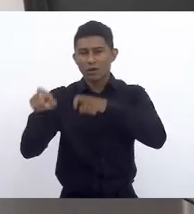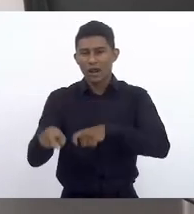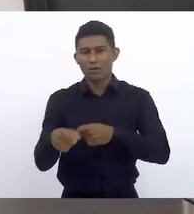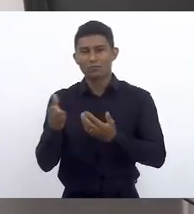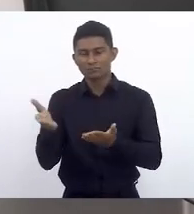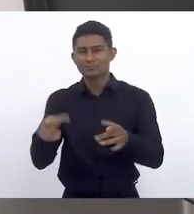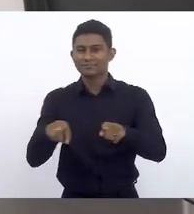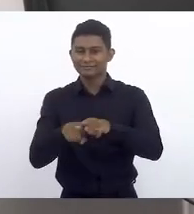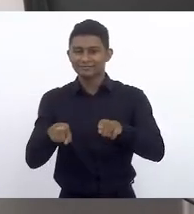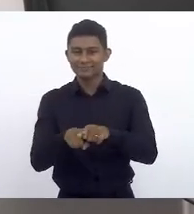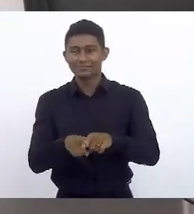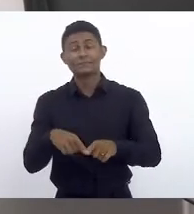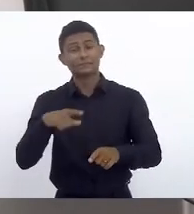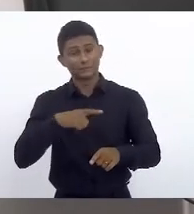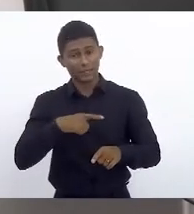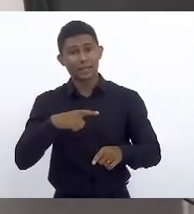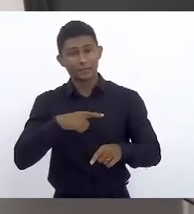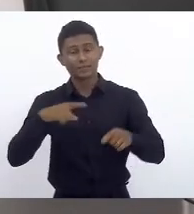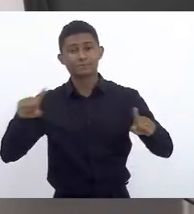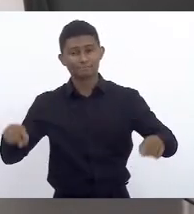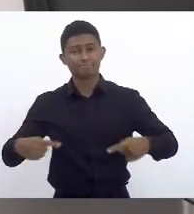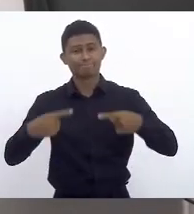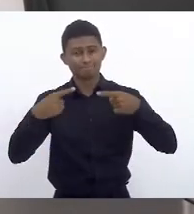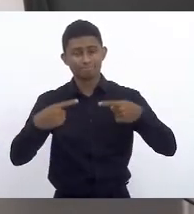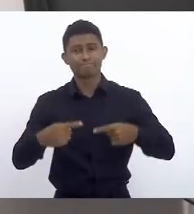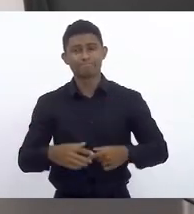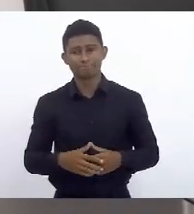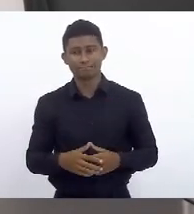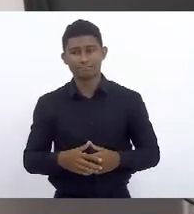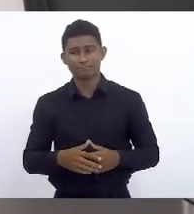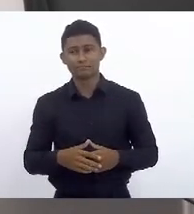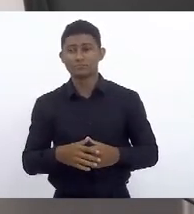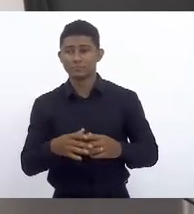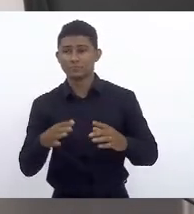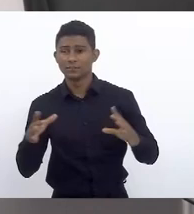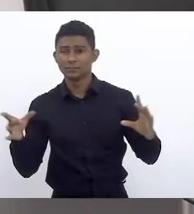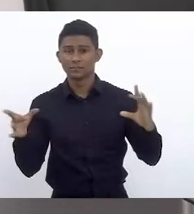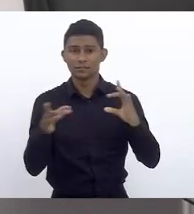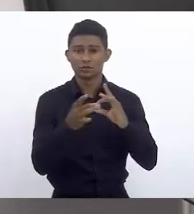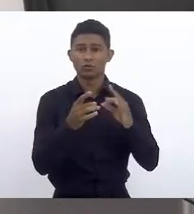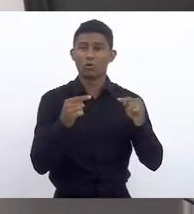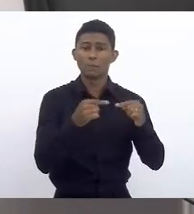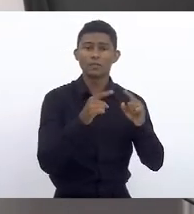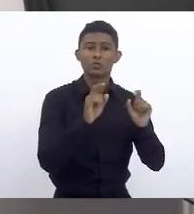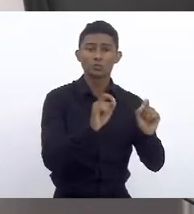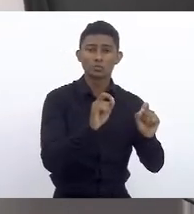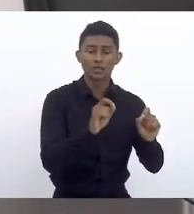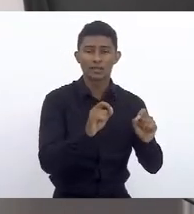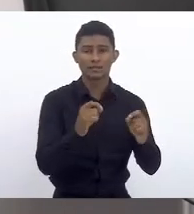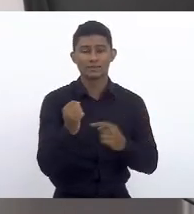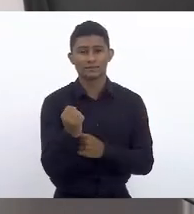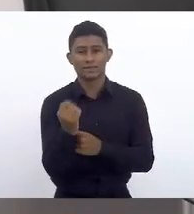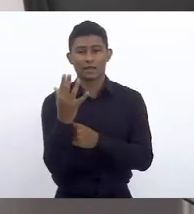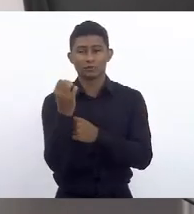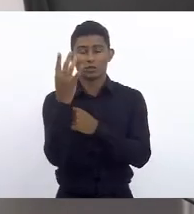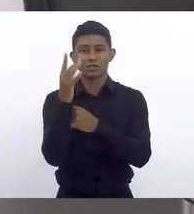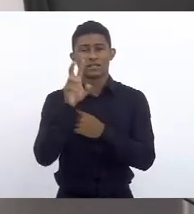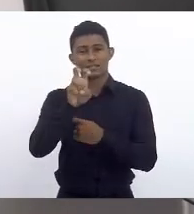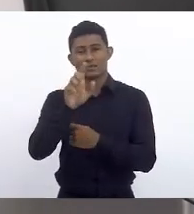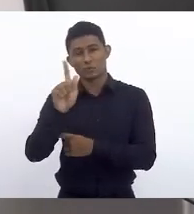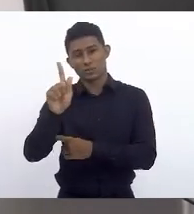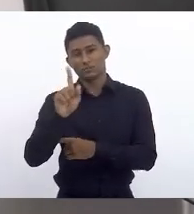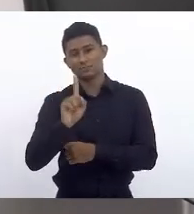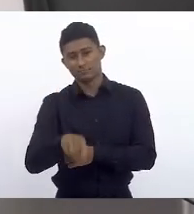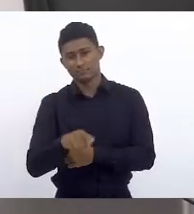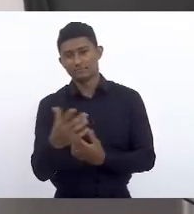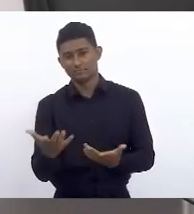Temos alguns desafios que a rota, que por exemplo, associa com a tecnologia 5G. 5G. Né? Tem a questão também da